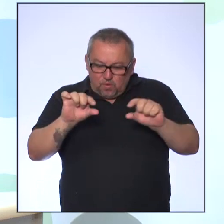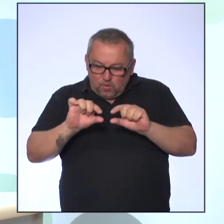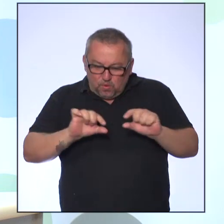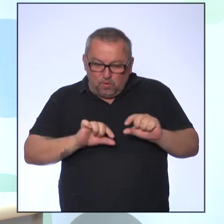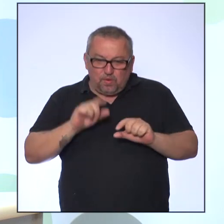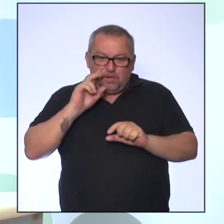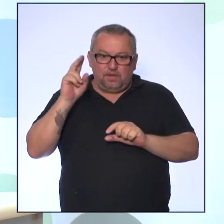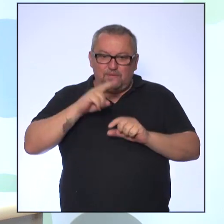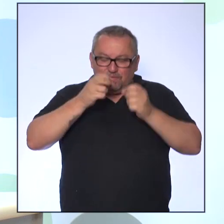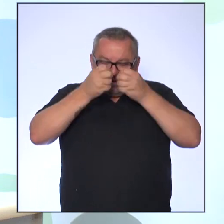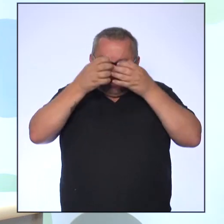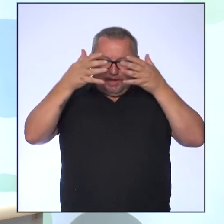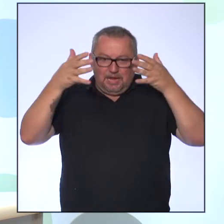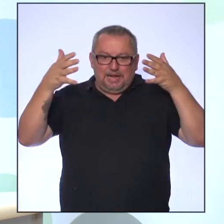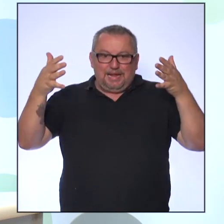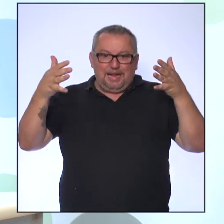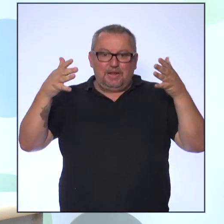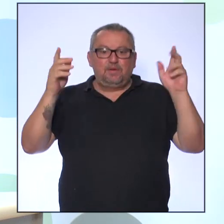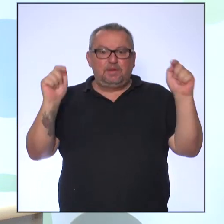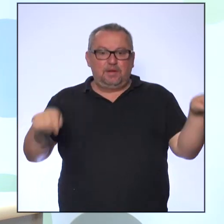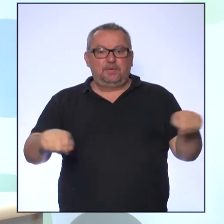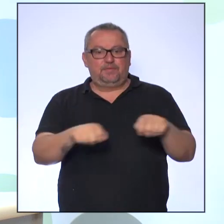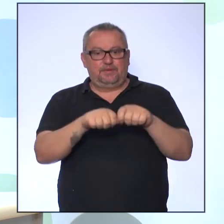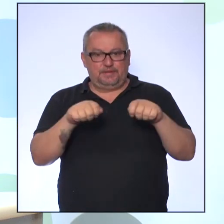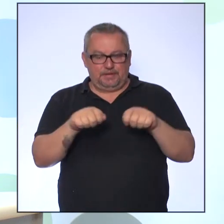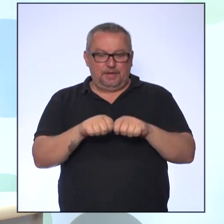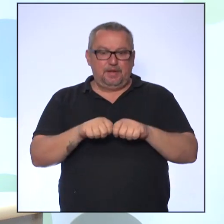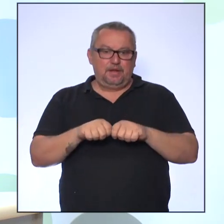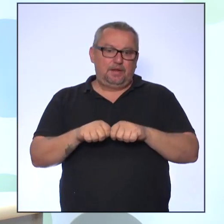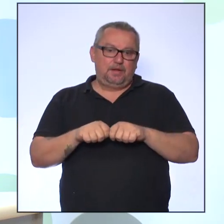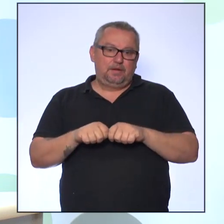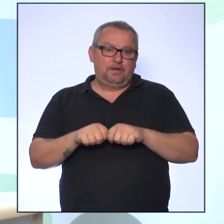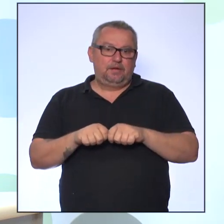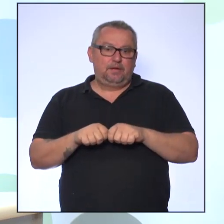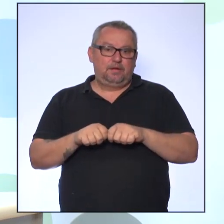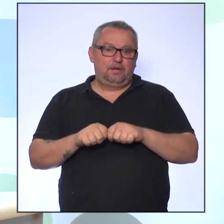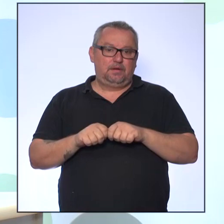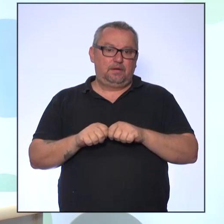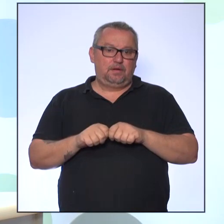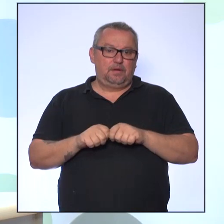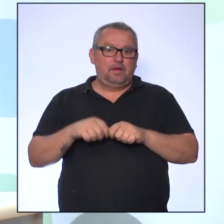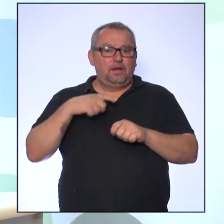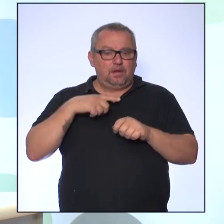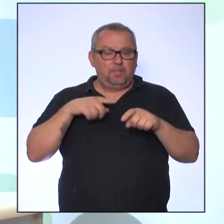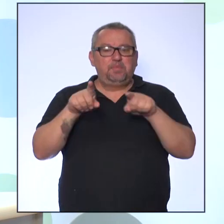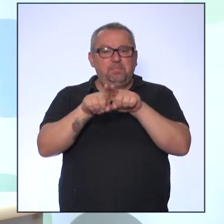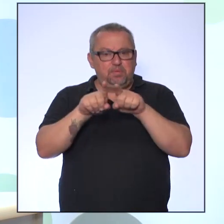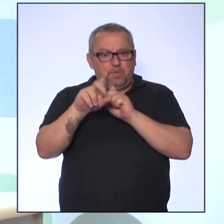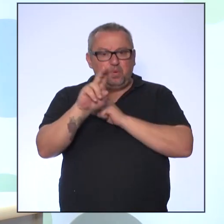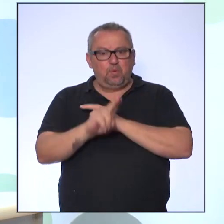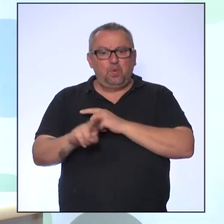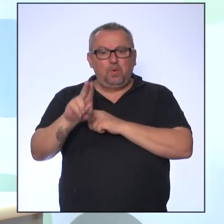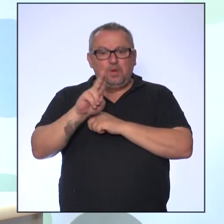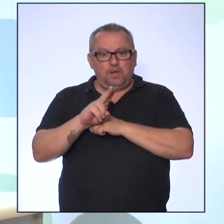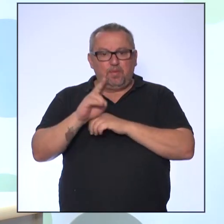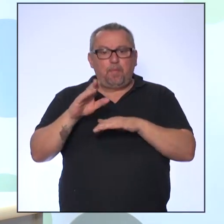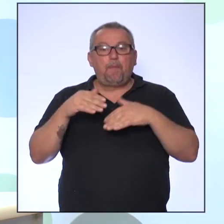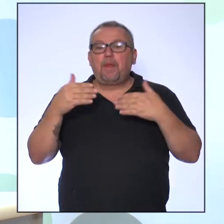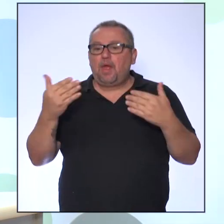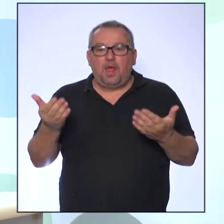claro, né? Vocês vão poder executar eles, nós vamos fazê-lo, que ele serve nada mais, nada menos que